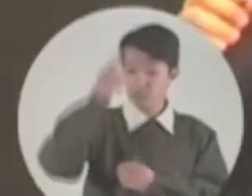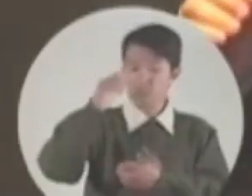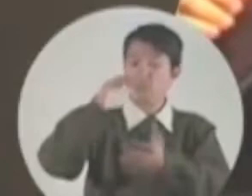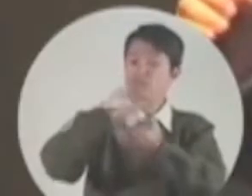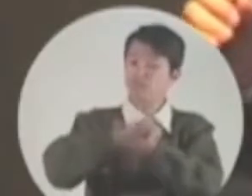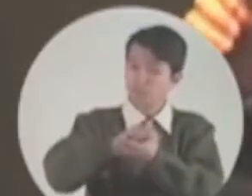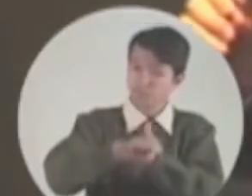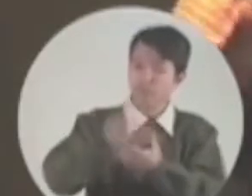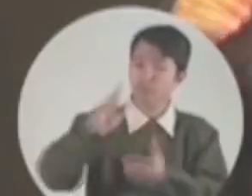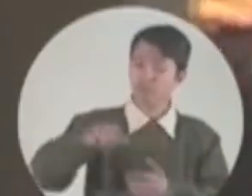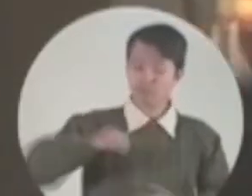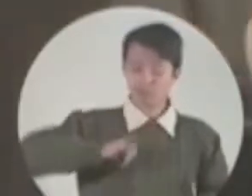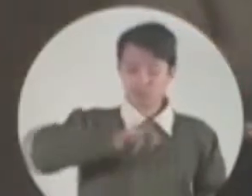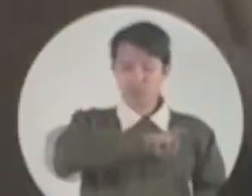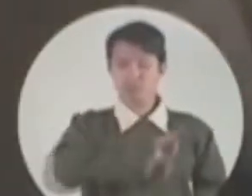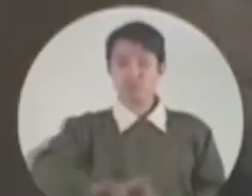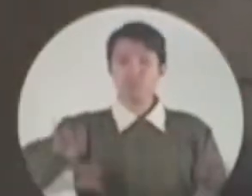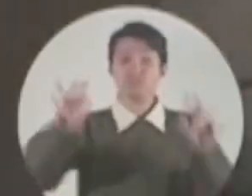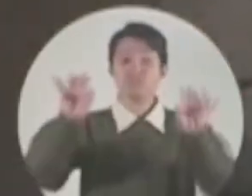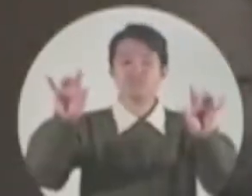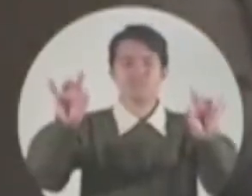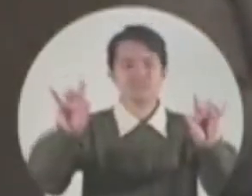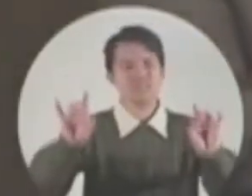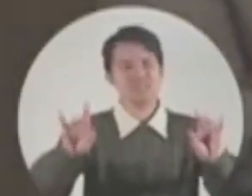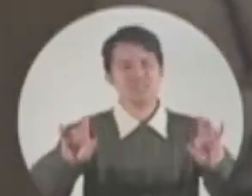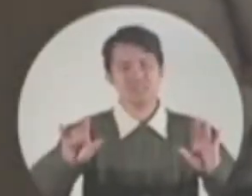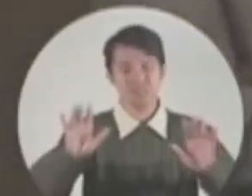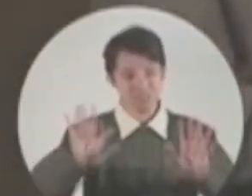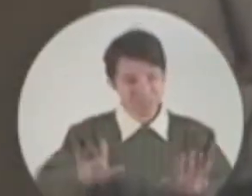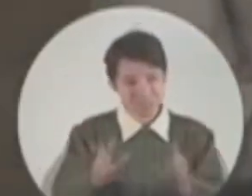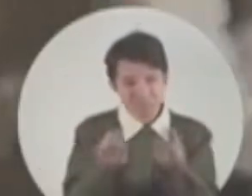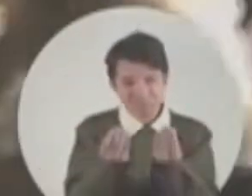usado na noite de núpcias dessa mulher.